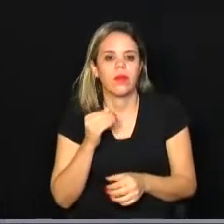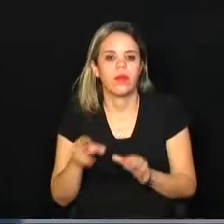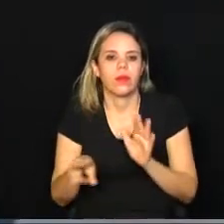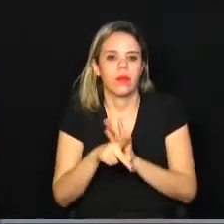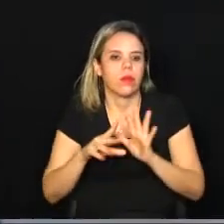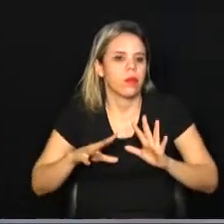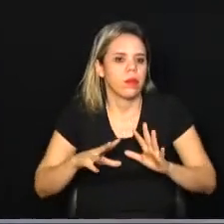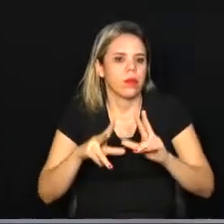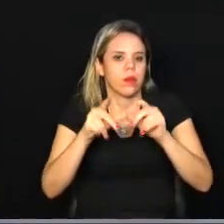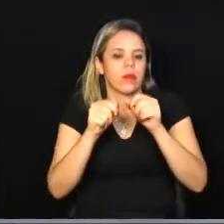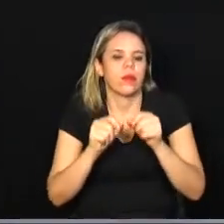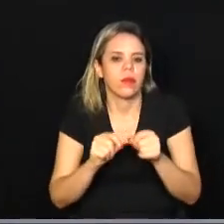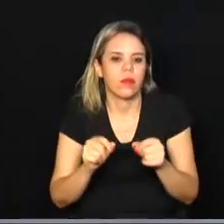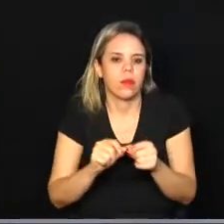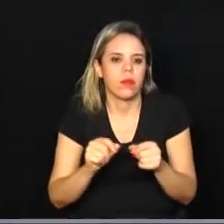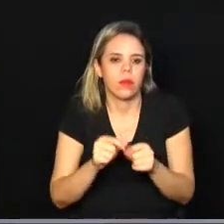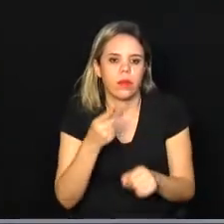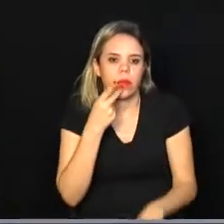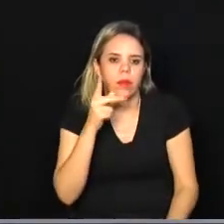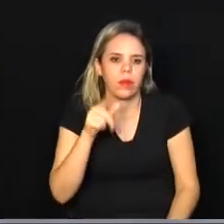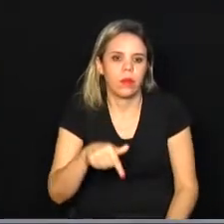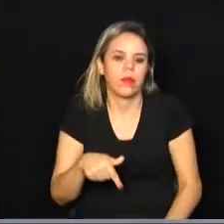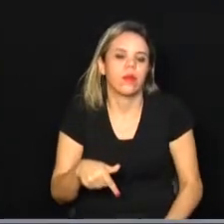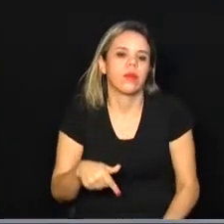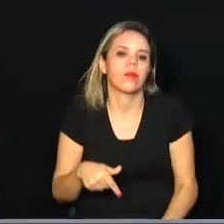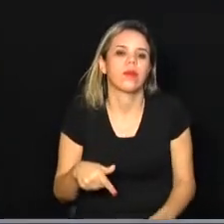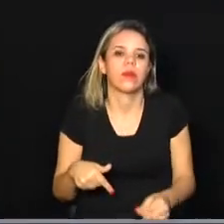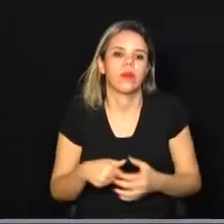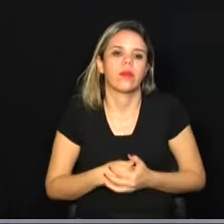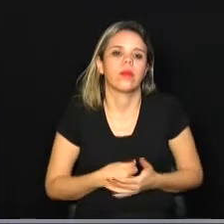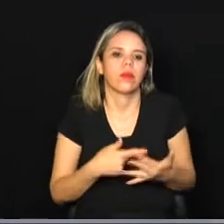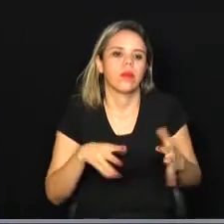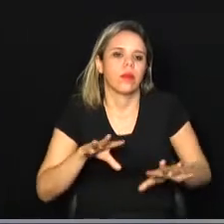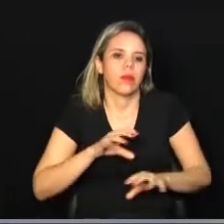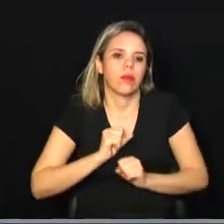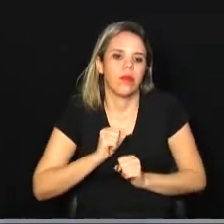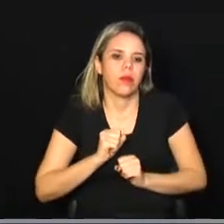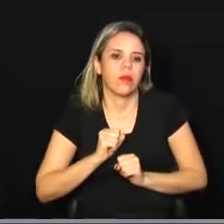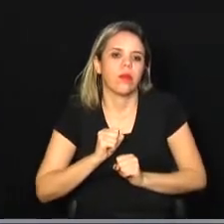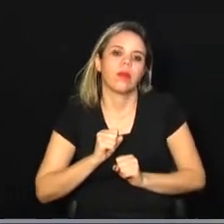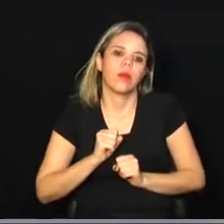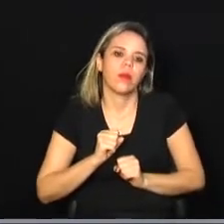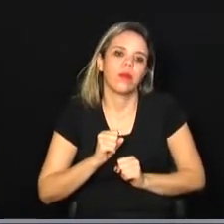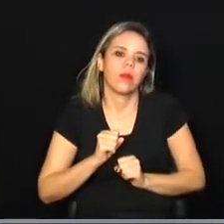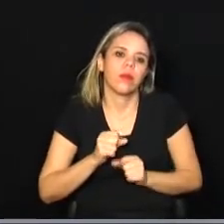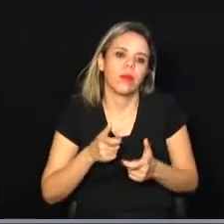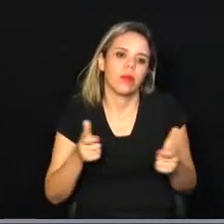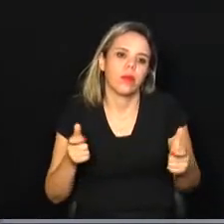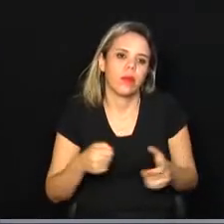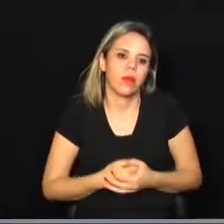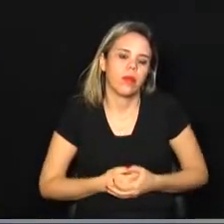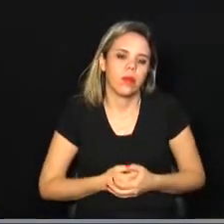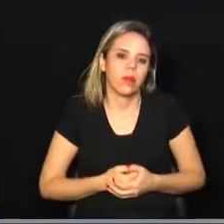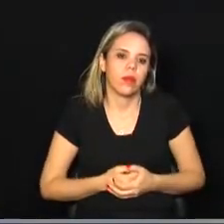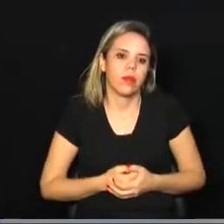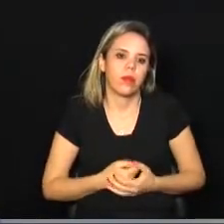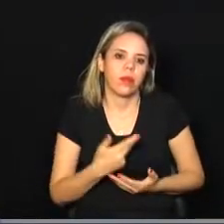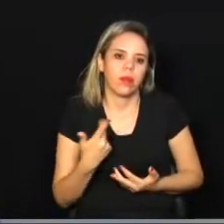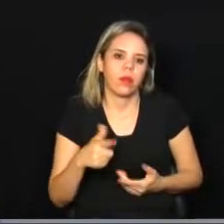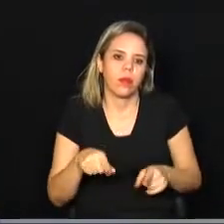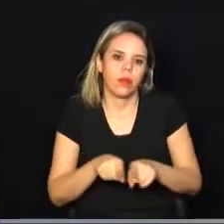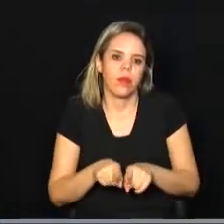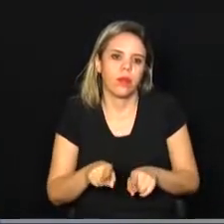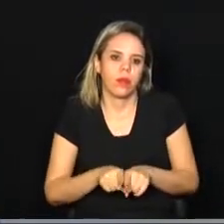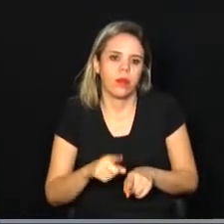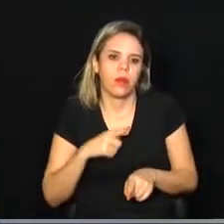de tudo que você fala, que são esponjas, que têm uma receptividade muito grande. Outra coisa também que a